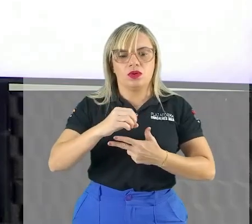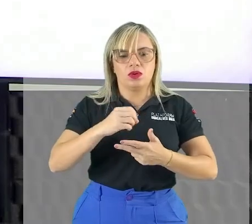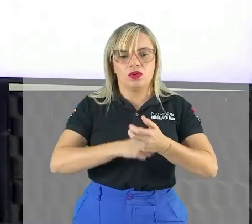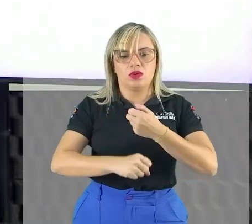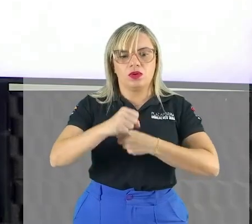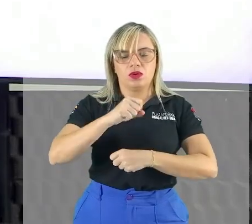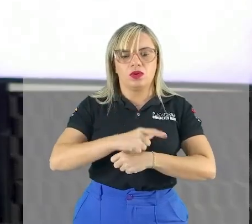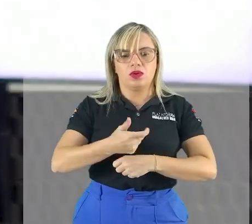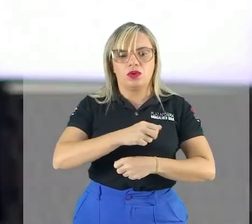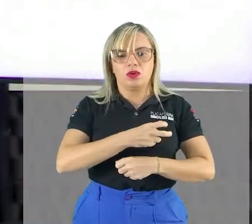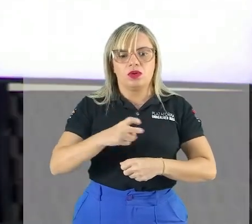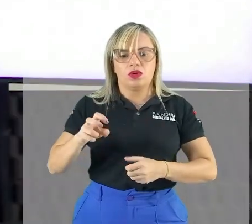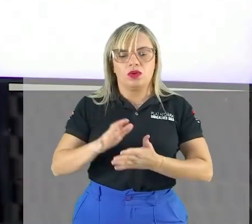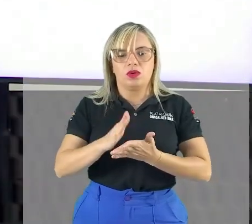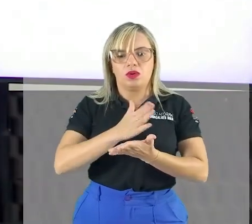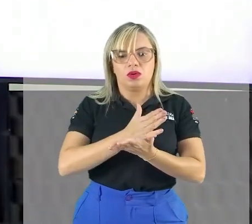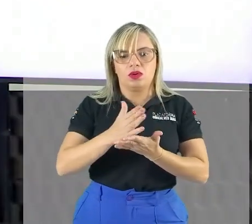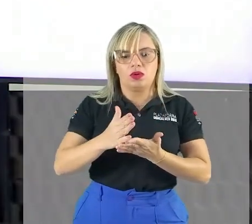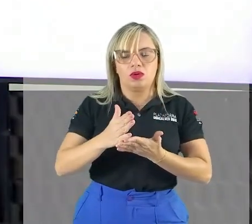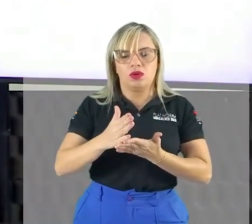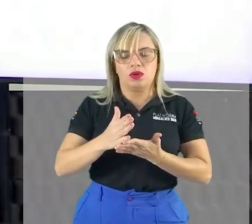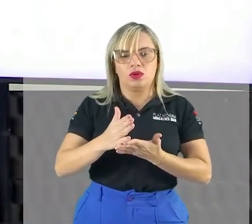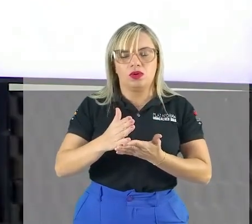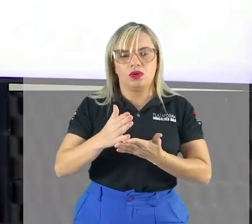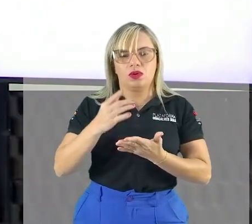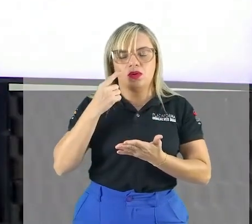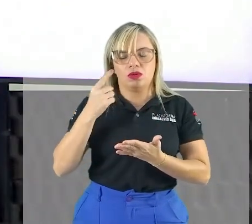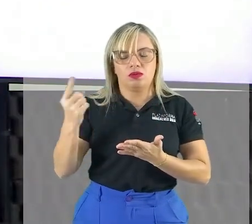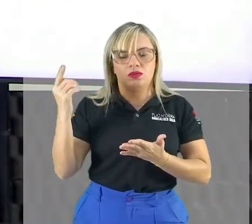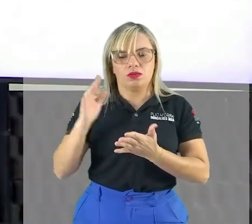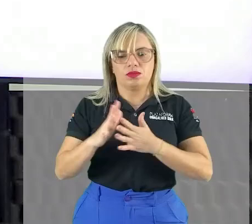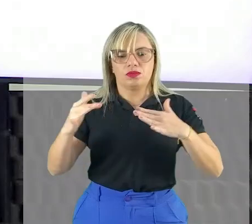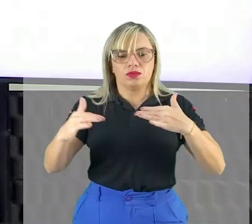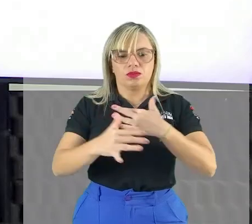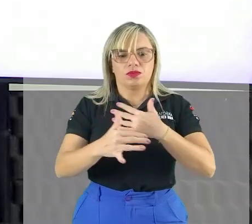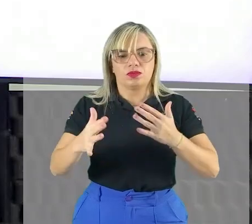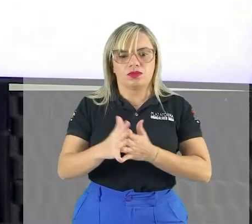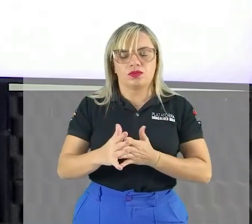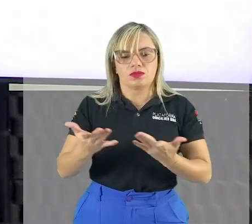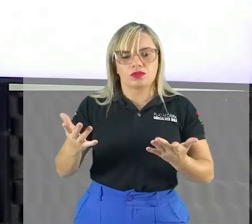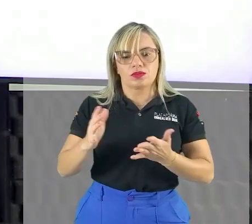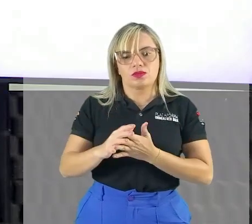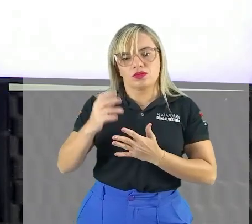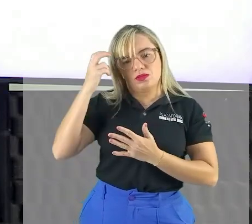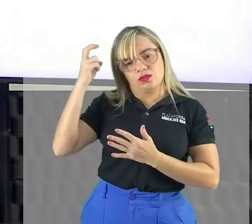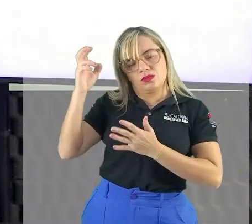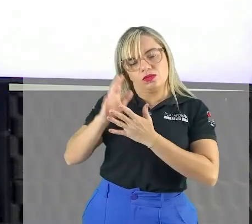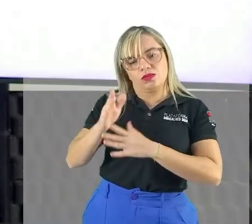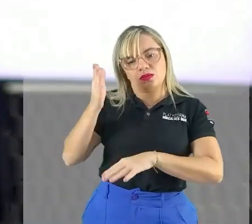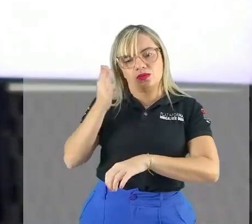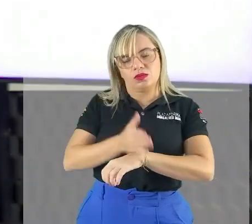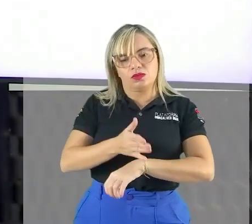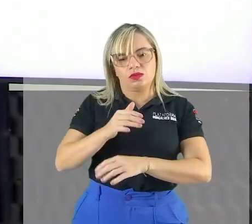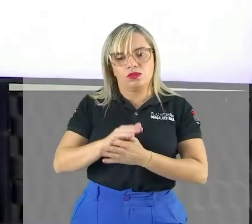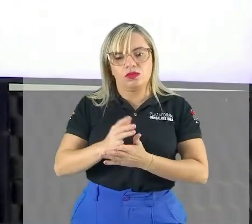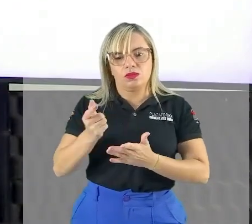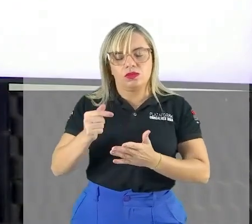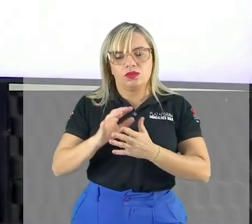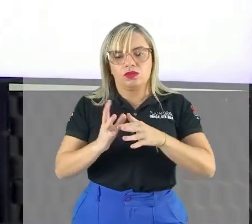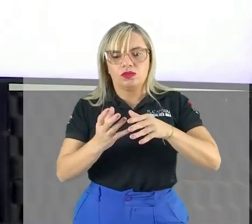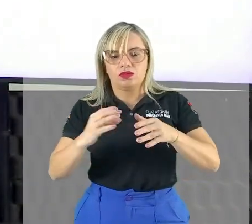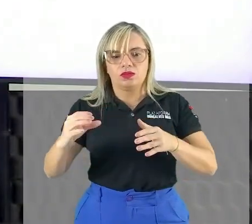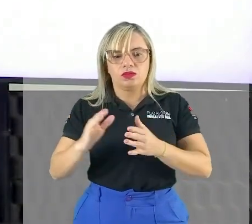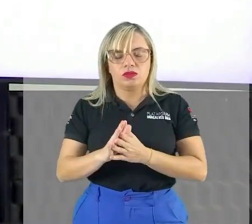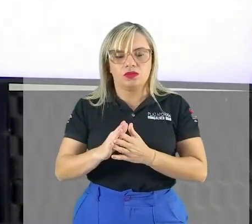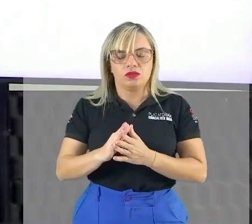foram as cidades, nas cidades, o intelectual da Idade Média no Ocidente nasceu com elas. Foi